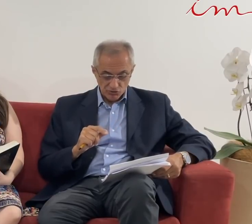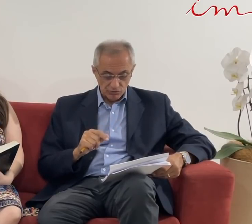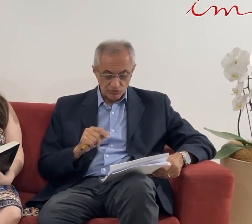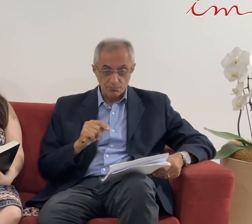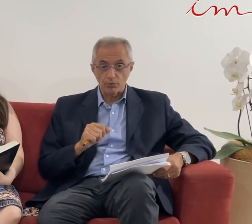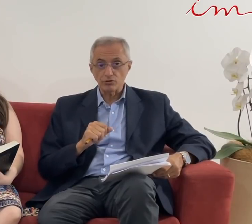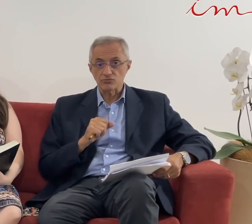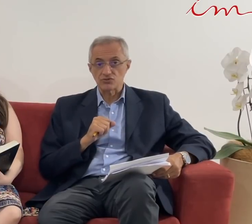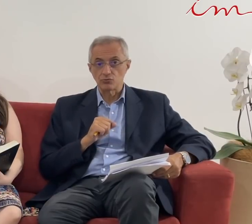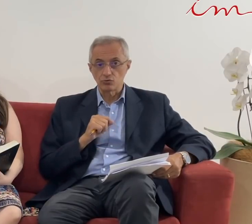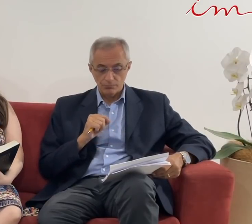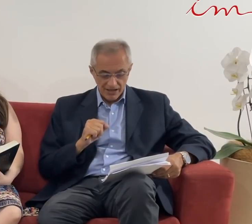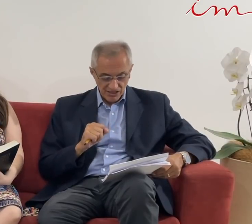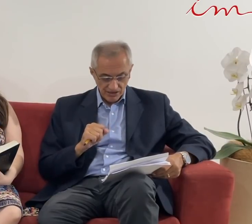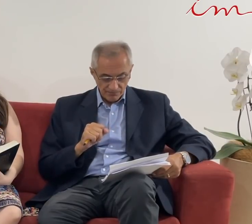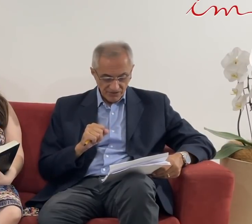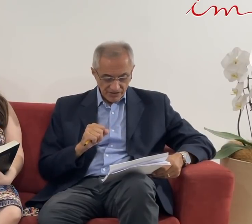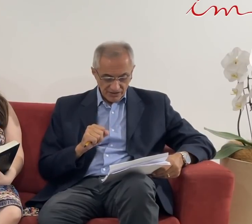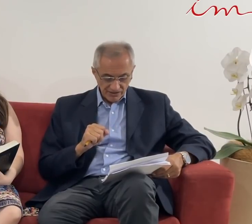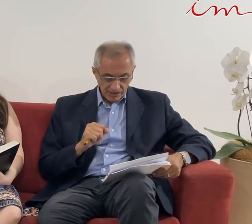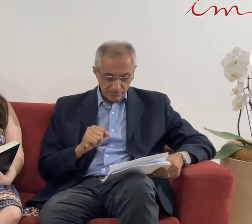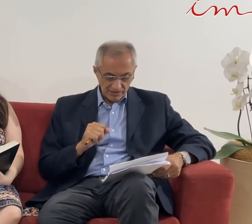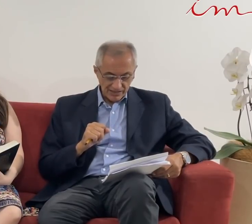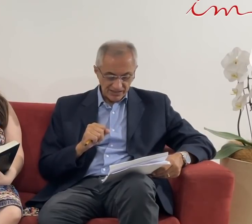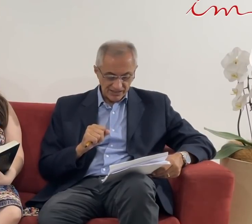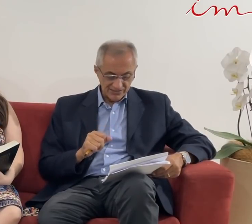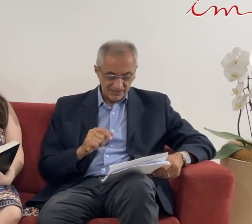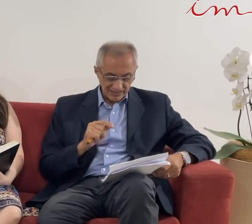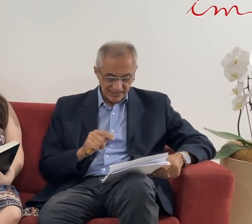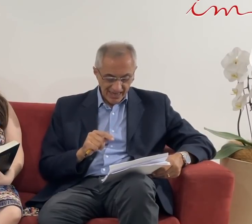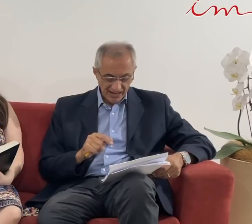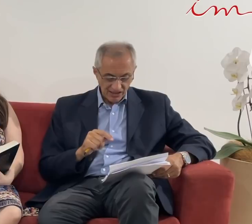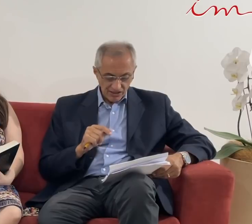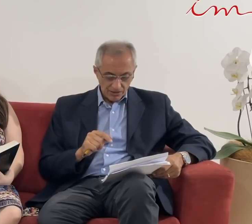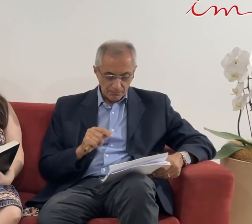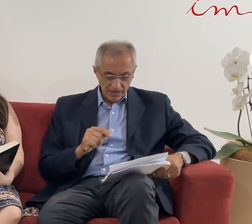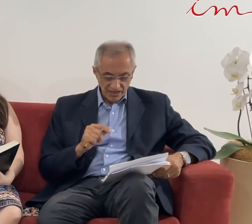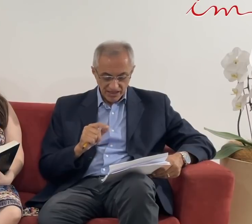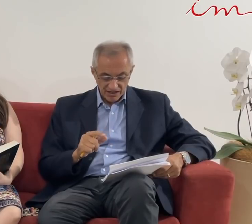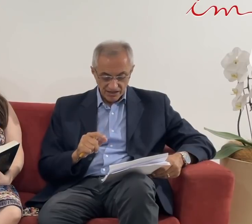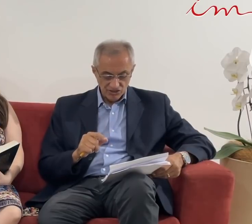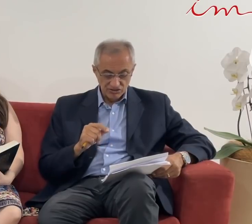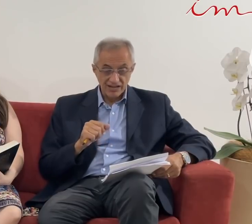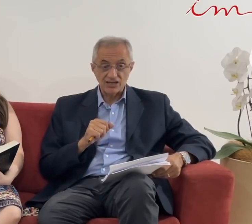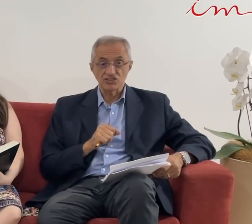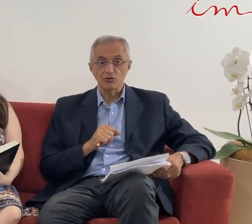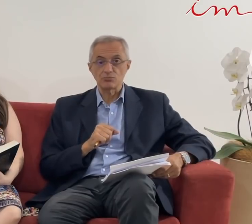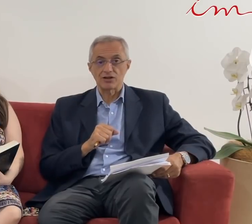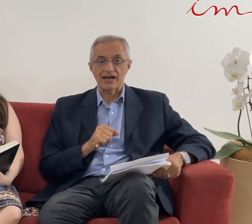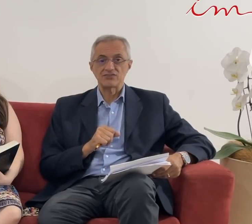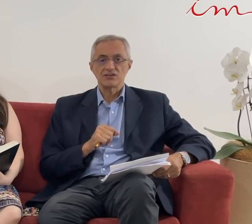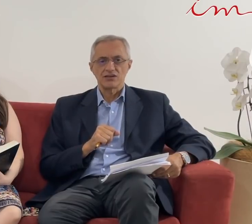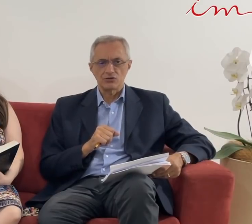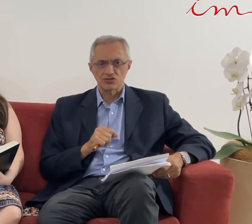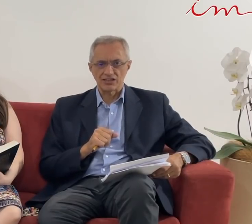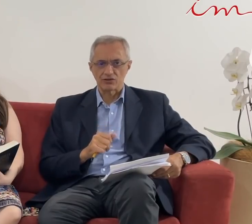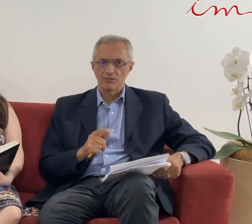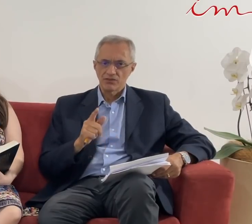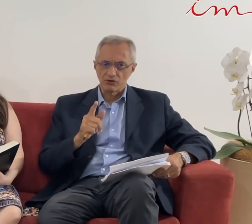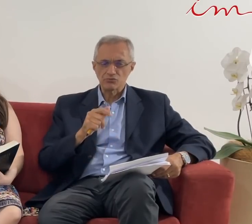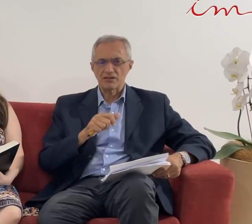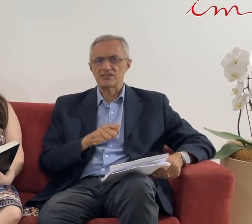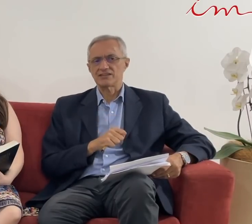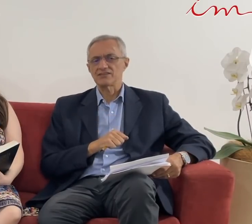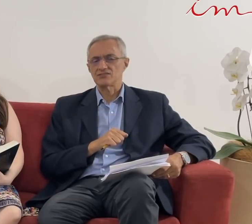Clara Peixoto, de Porto Seguro, Bahia, e também da criança Keren Bergueran, de Trajano de Moraes, Rio de